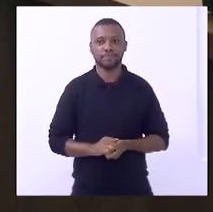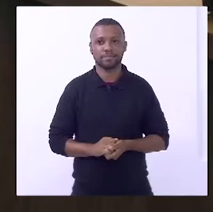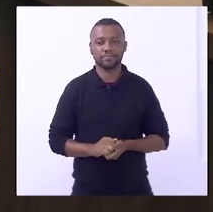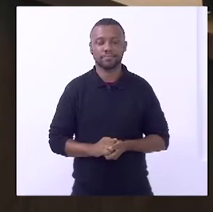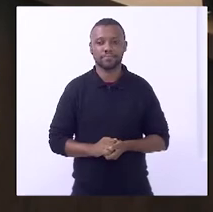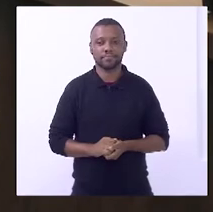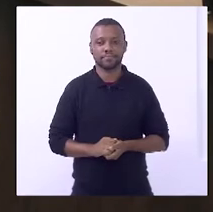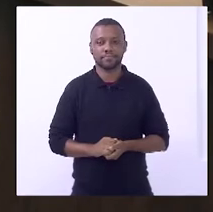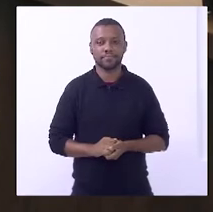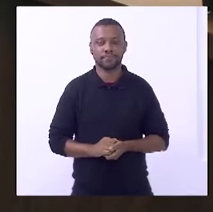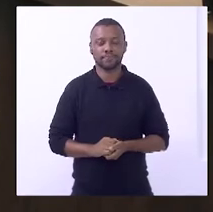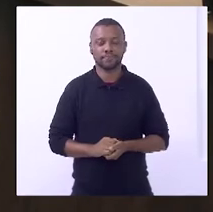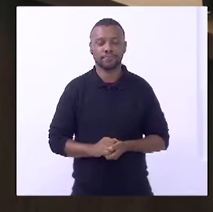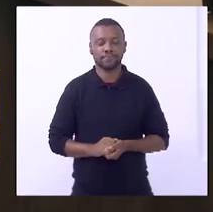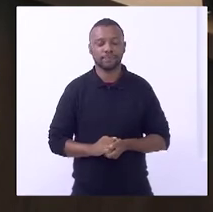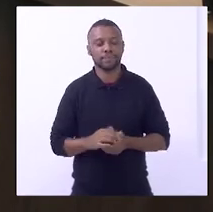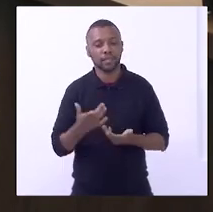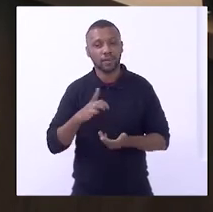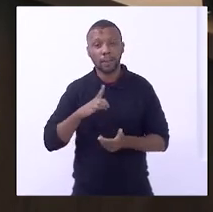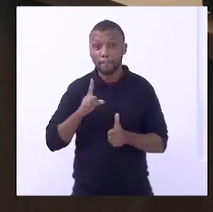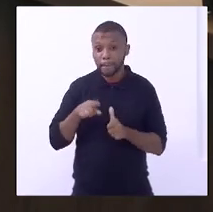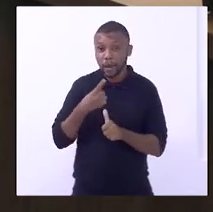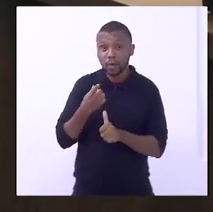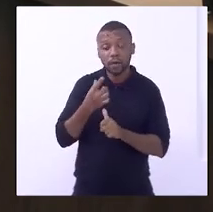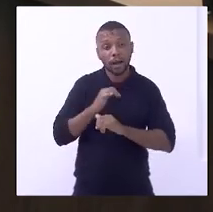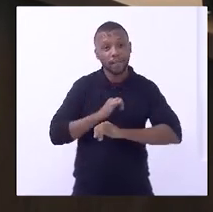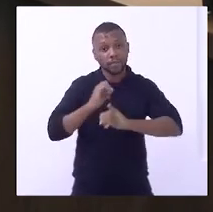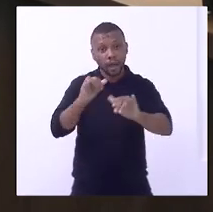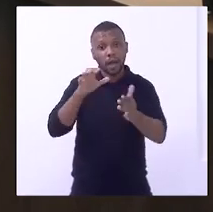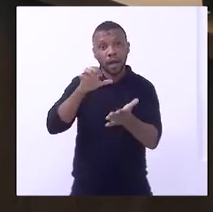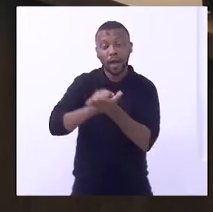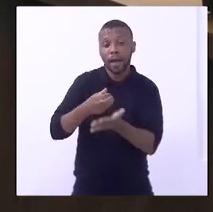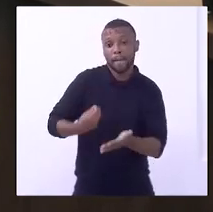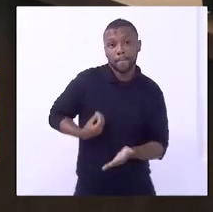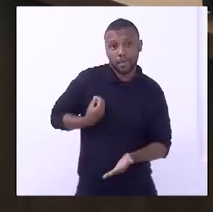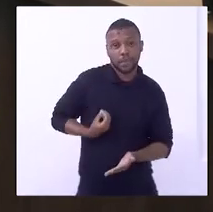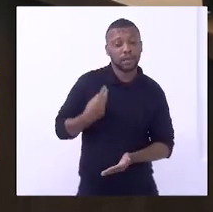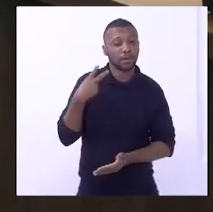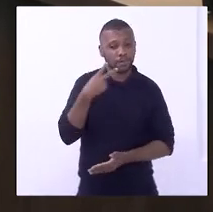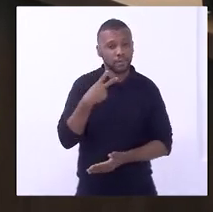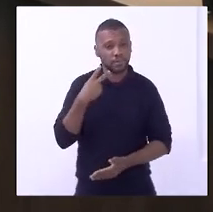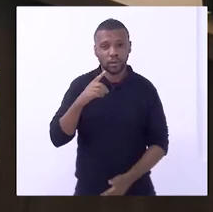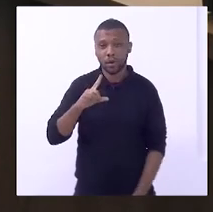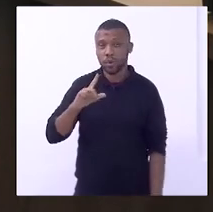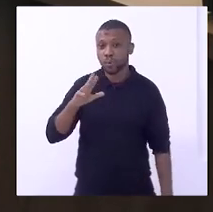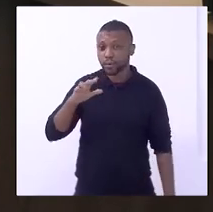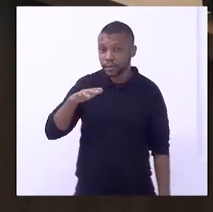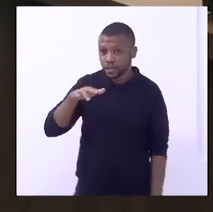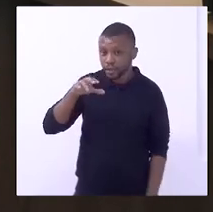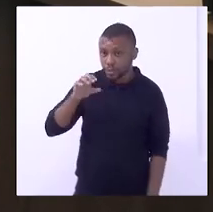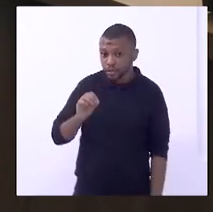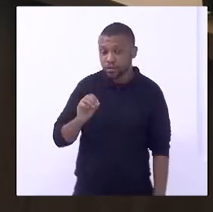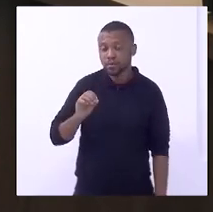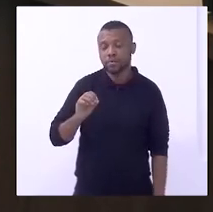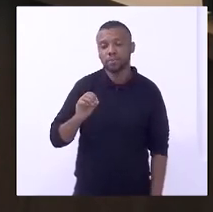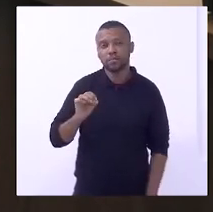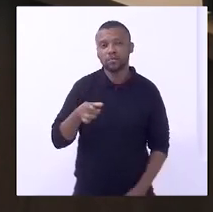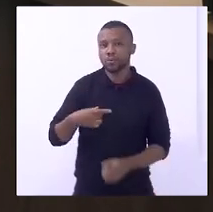Olha, eu queria, primeiramente, senhor presidente, registrar a presença do vereador Luciano de Guaba Grande, que está aqui